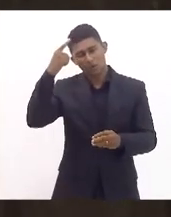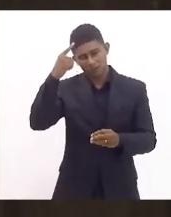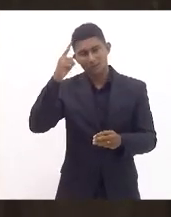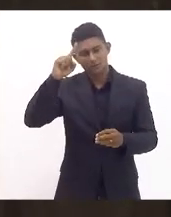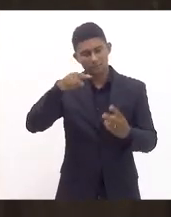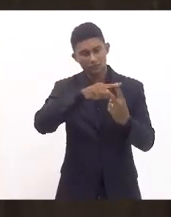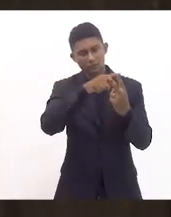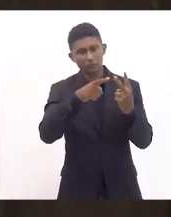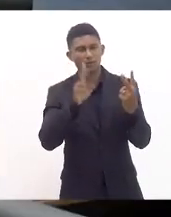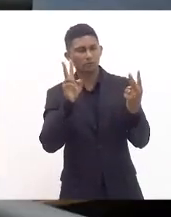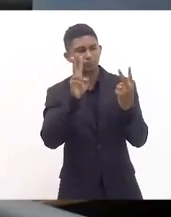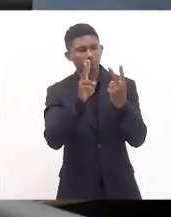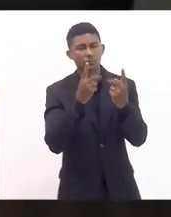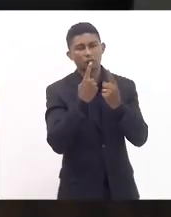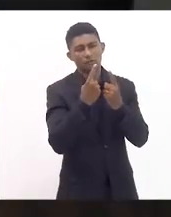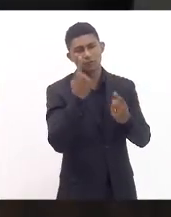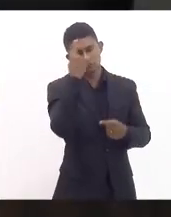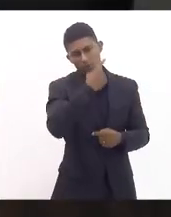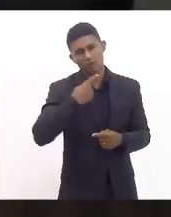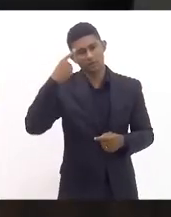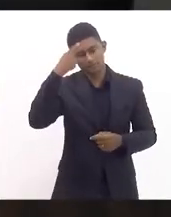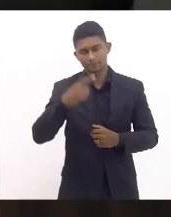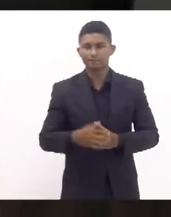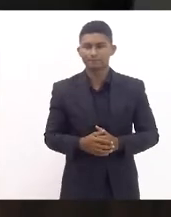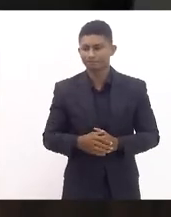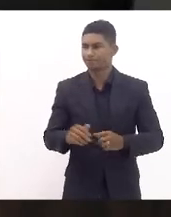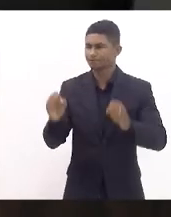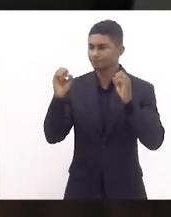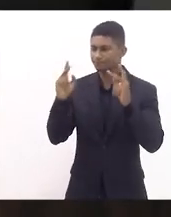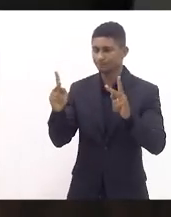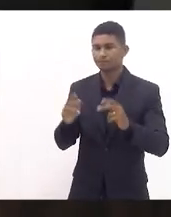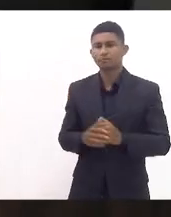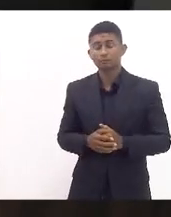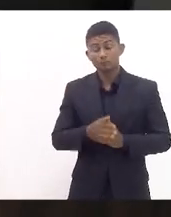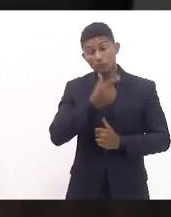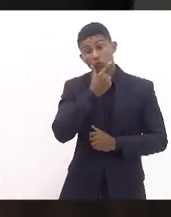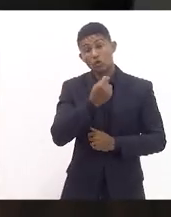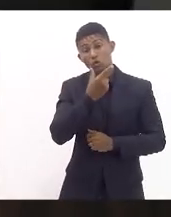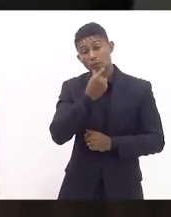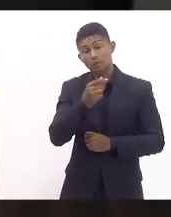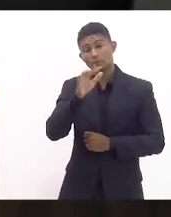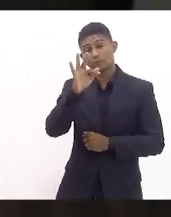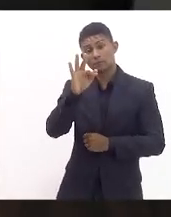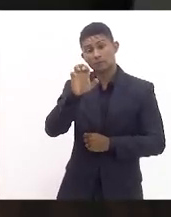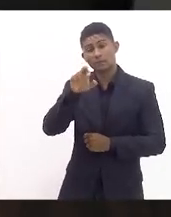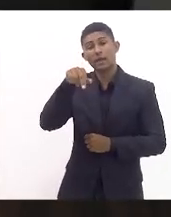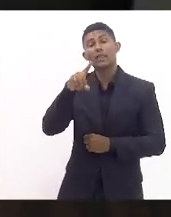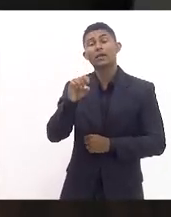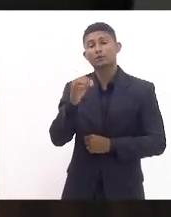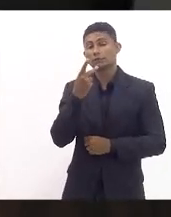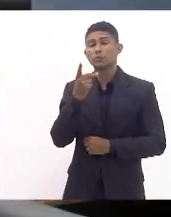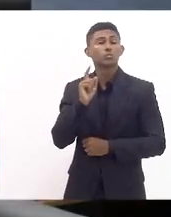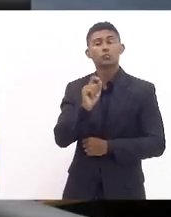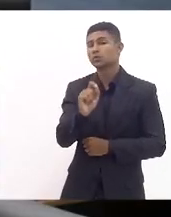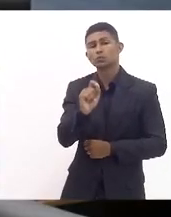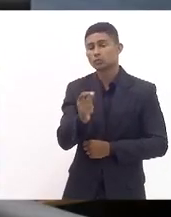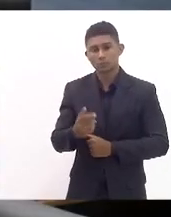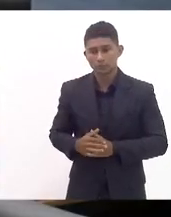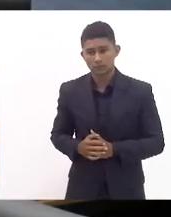atores. Ok. E o Fernando, o que é que ele... Fernando Lopes. O Fernando,